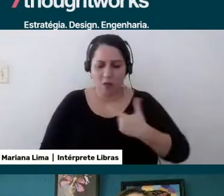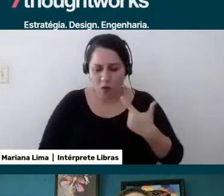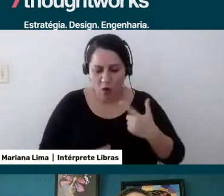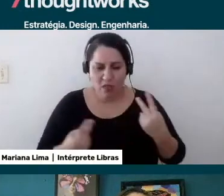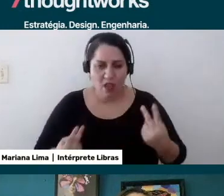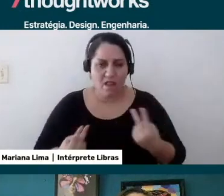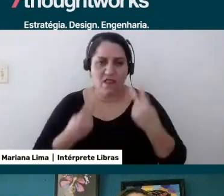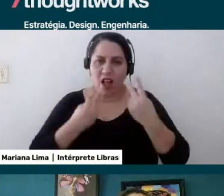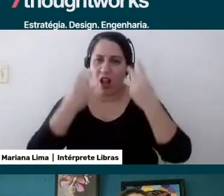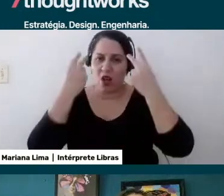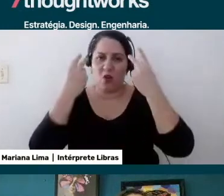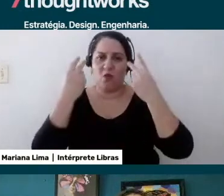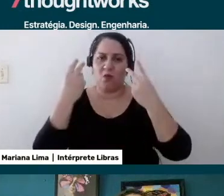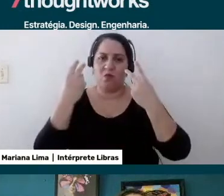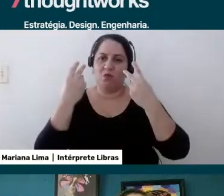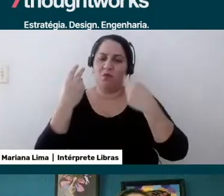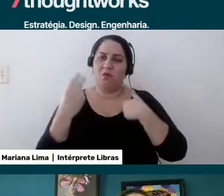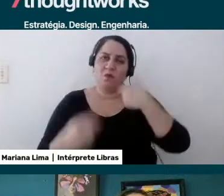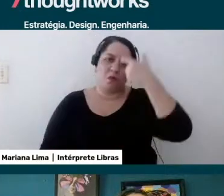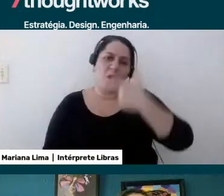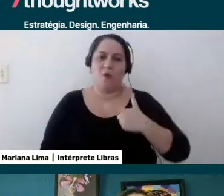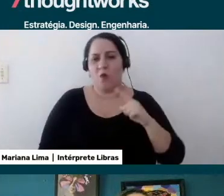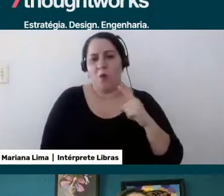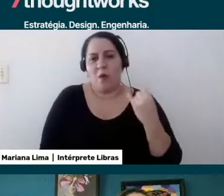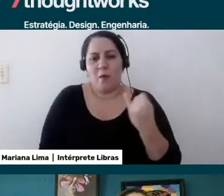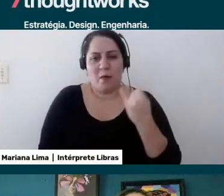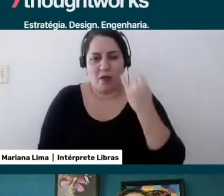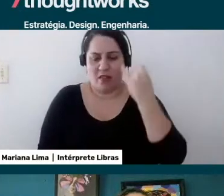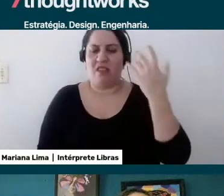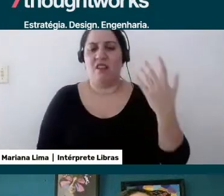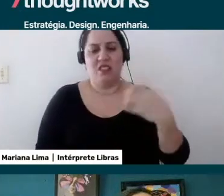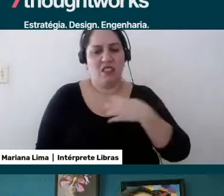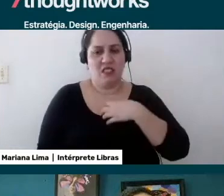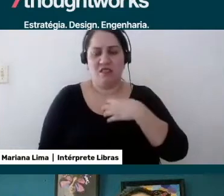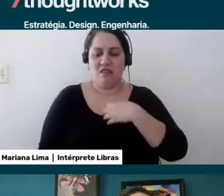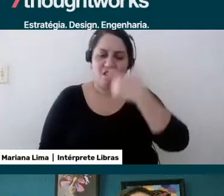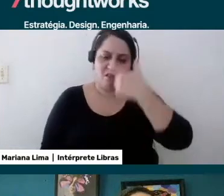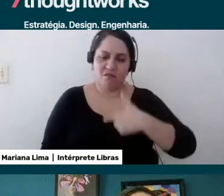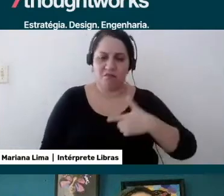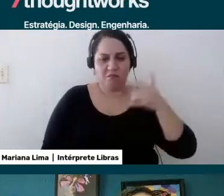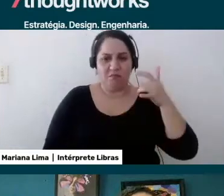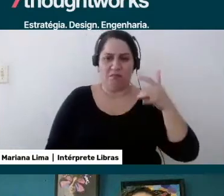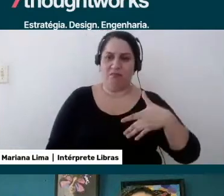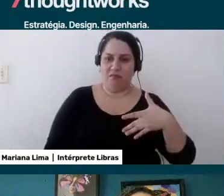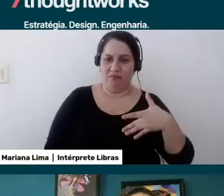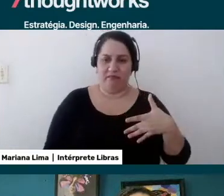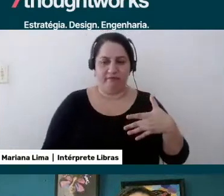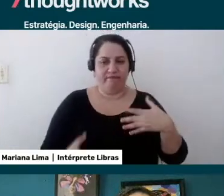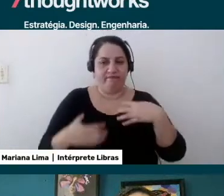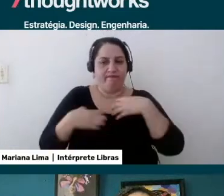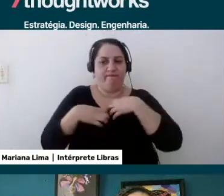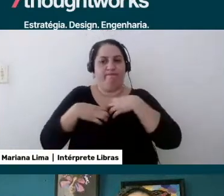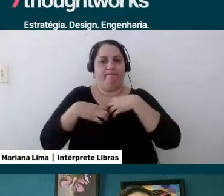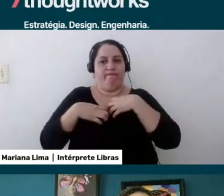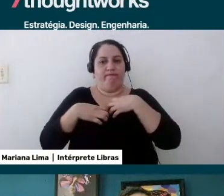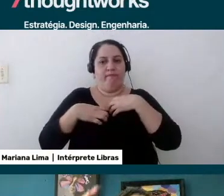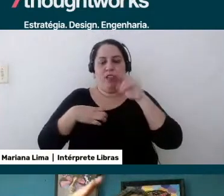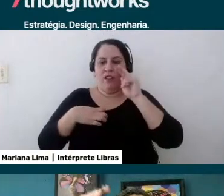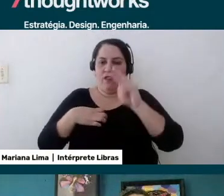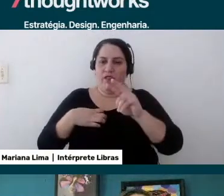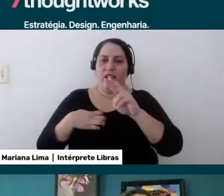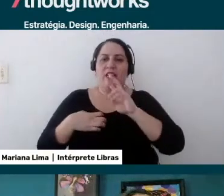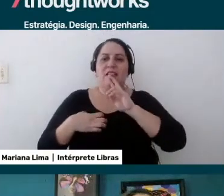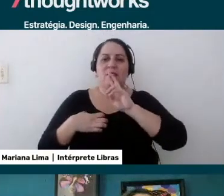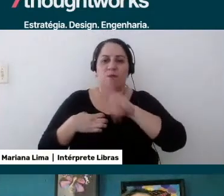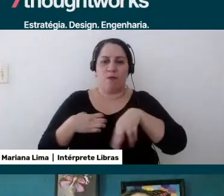Kleber vai falar um pouquinho disso, mas colocam ali, sentem que são inúteis. Isso bateu tanto quando eu vi, porque